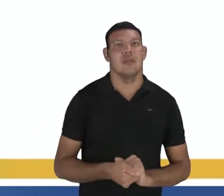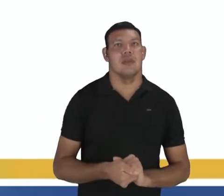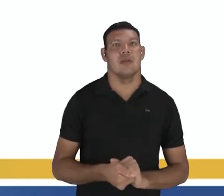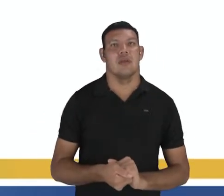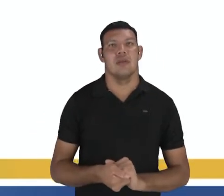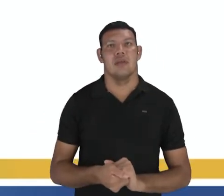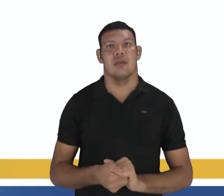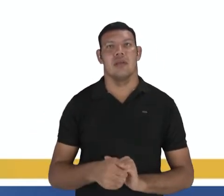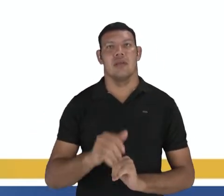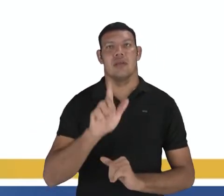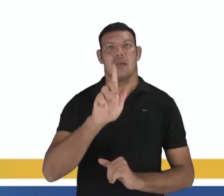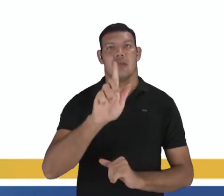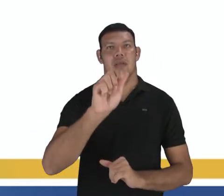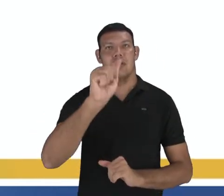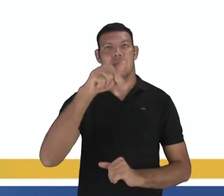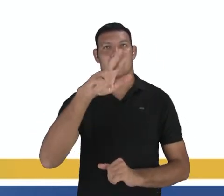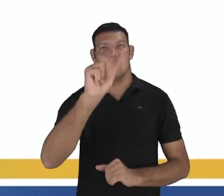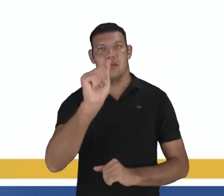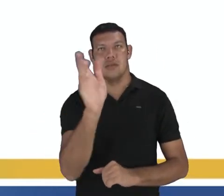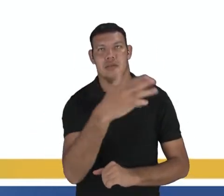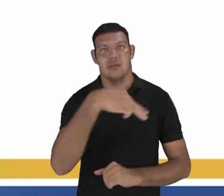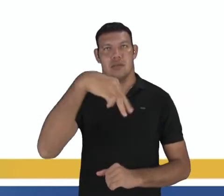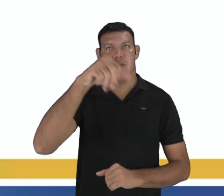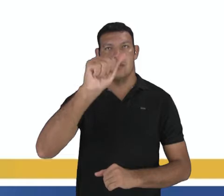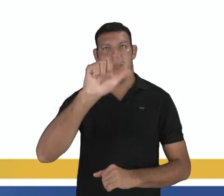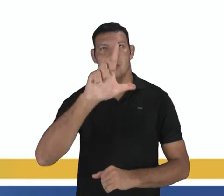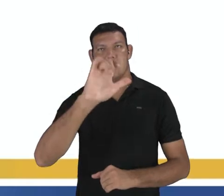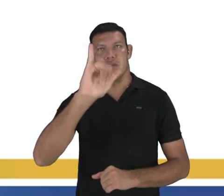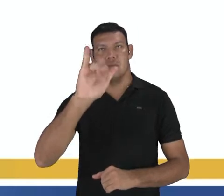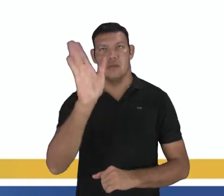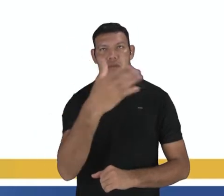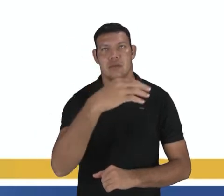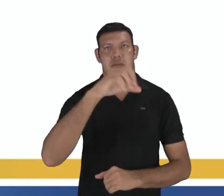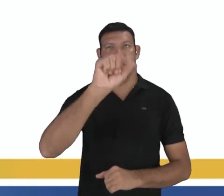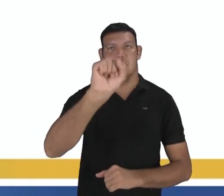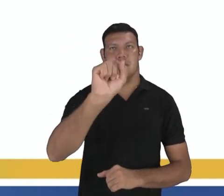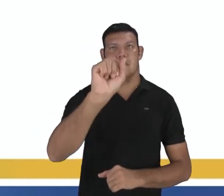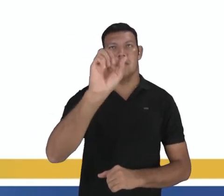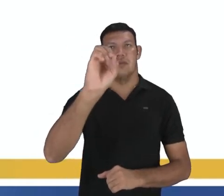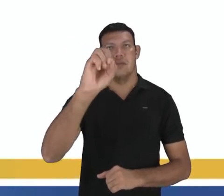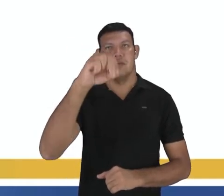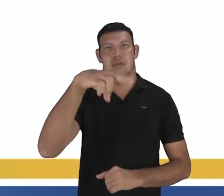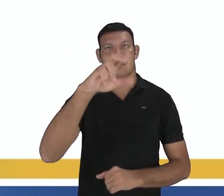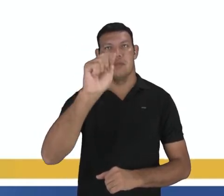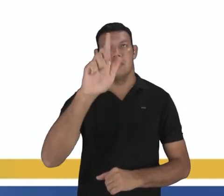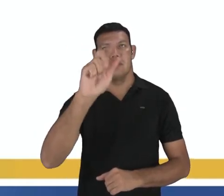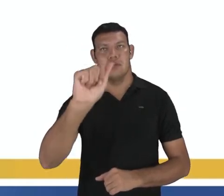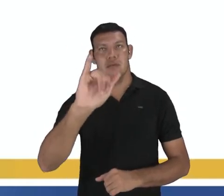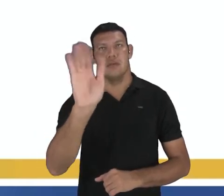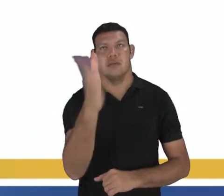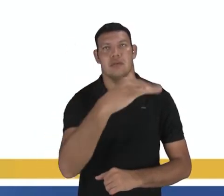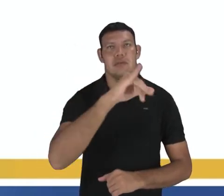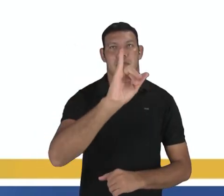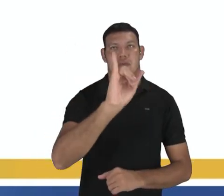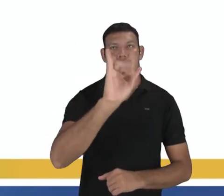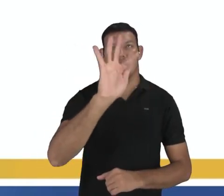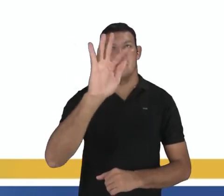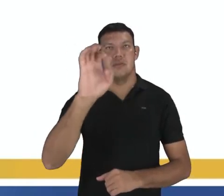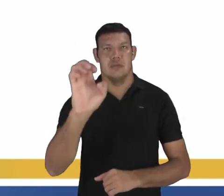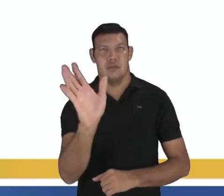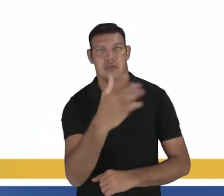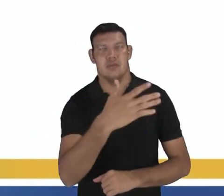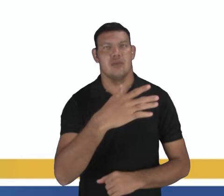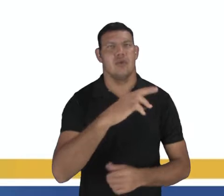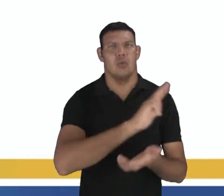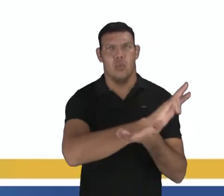Ifé, Benin, Kano, Zaire, Congo e Zimbábue, né? Entre outros. Então aí, pessoal, aí a gente tem a maior parte